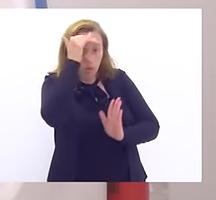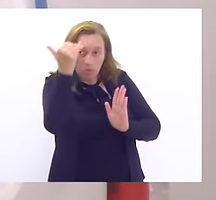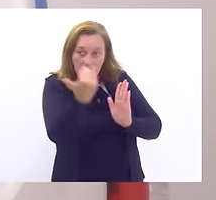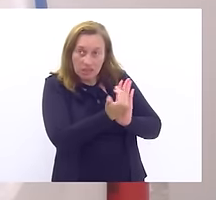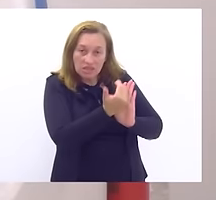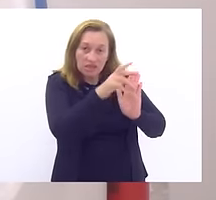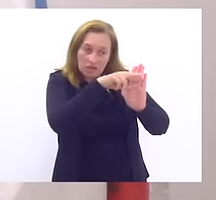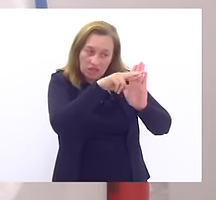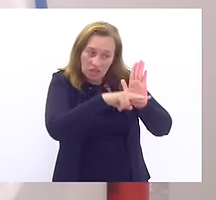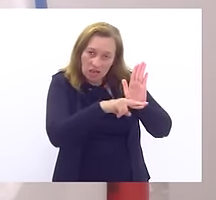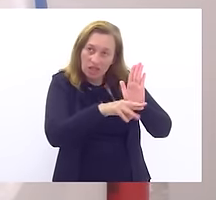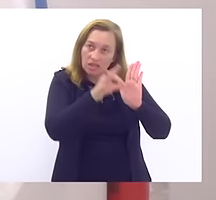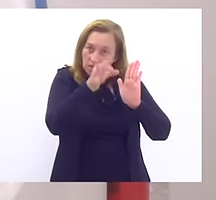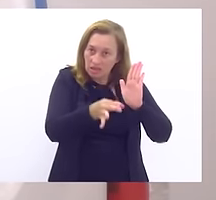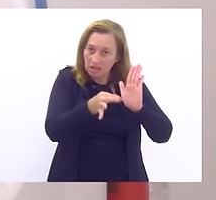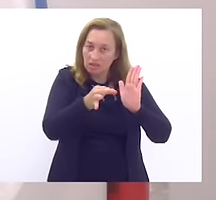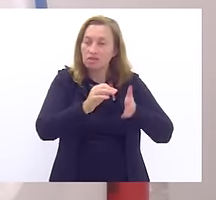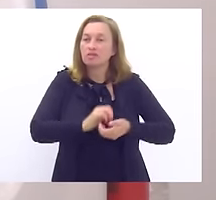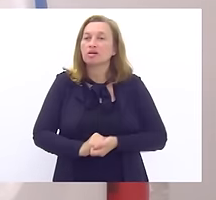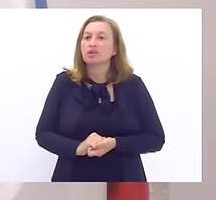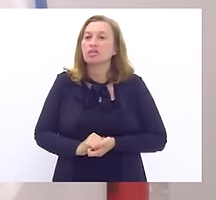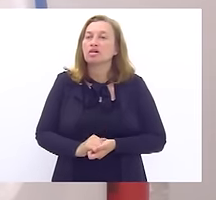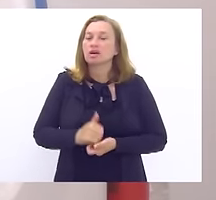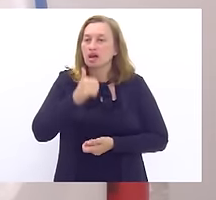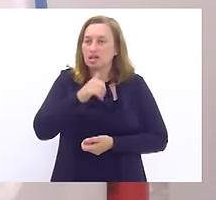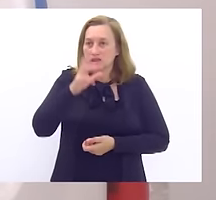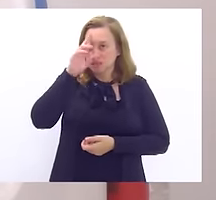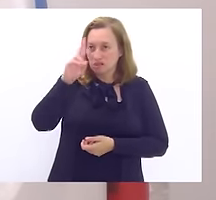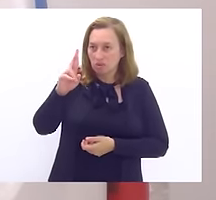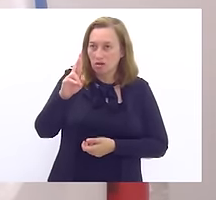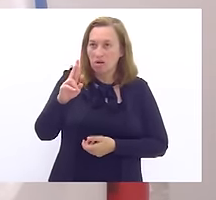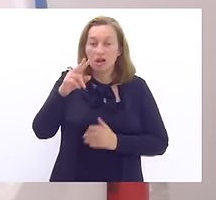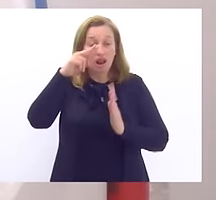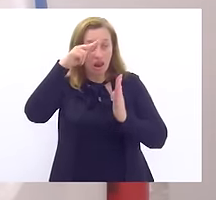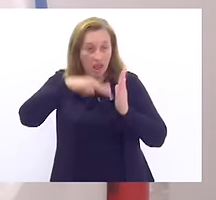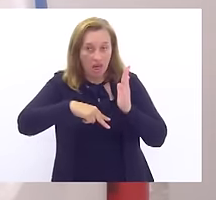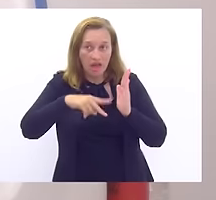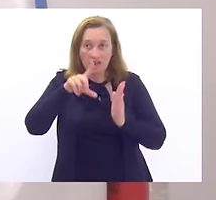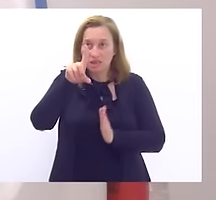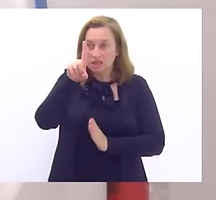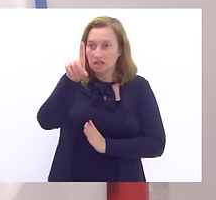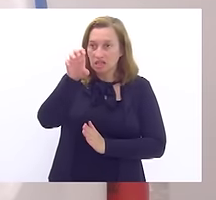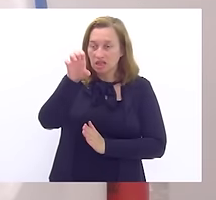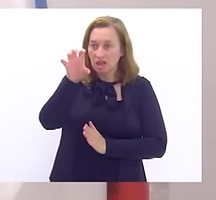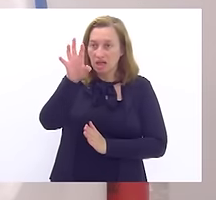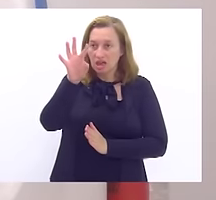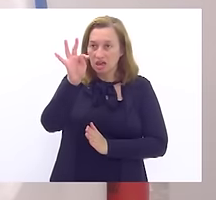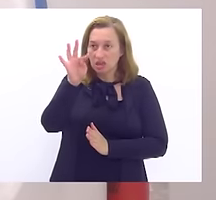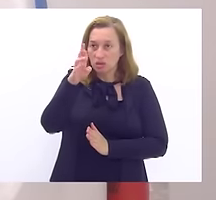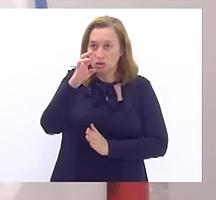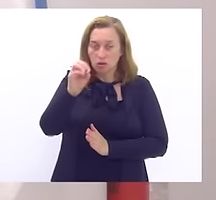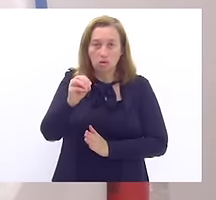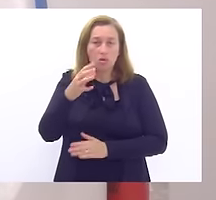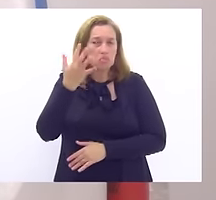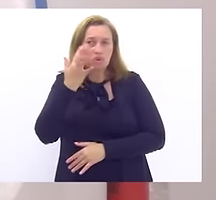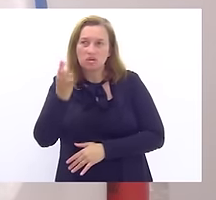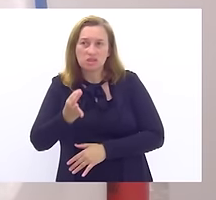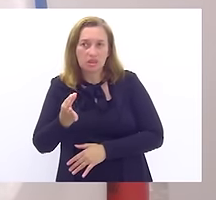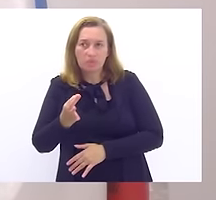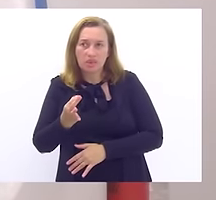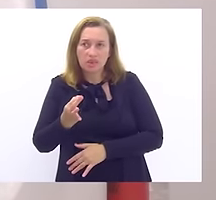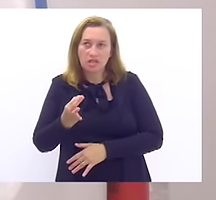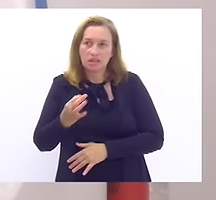os requisitos do termo de referência a senhora Leia essa ideia não sabia da existência da empresa